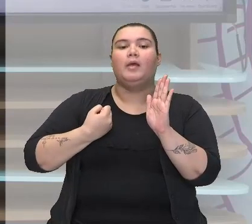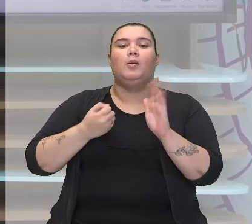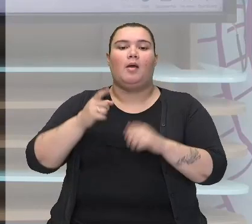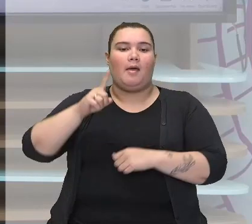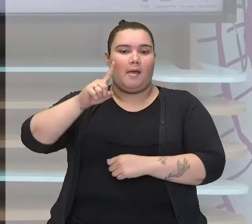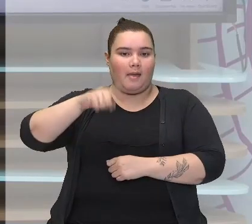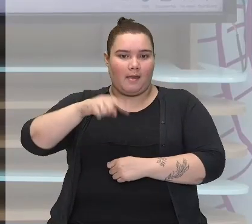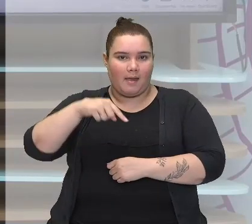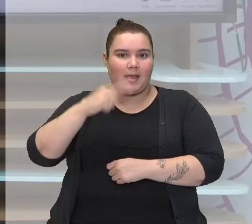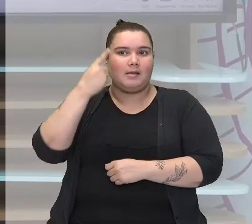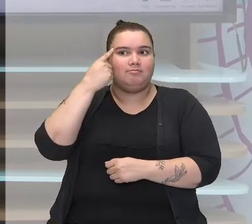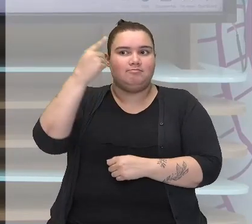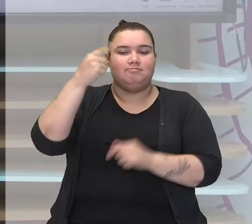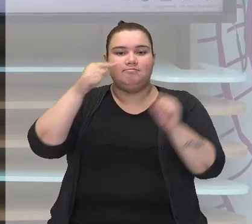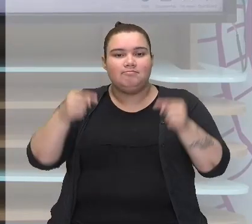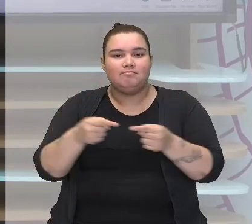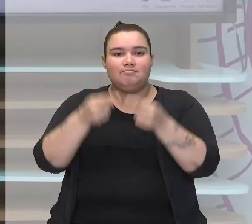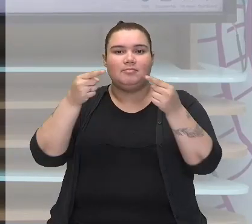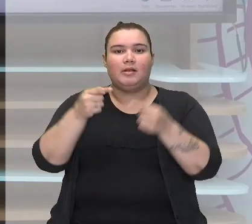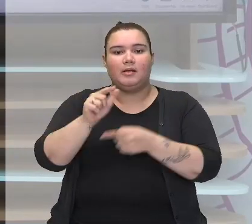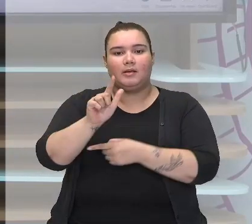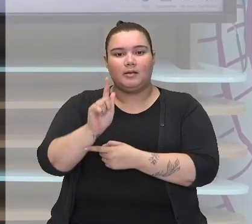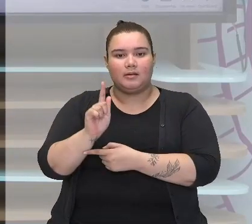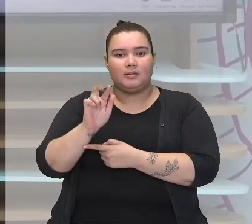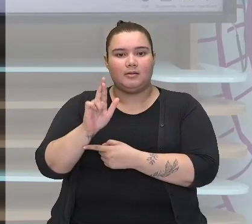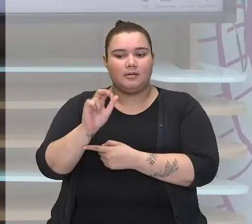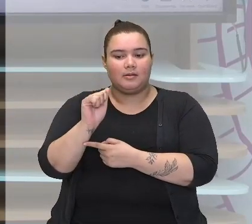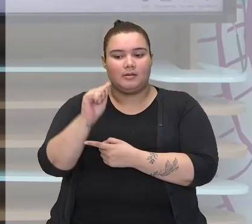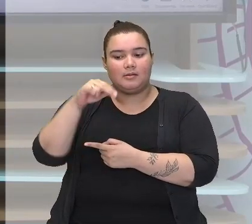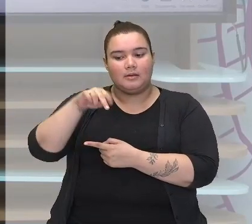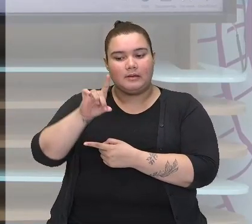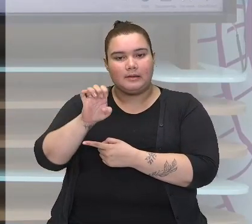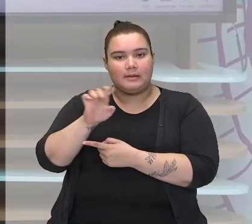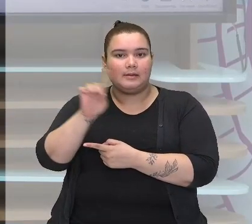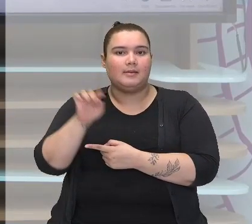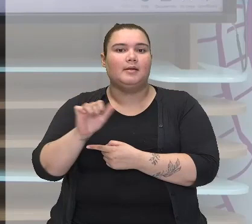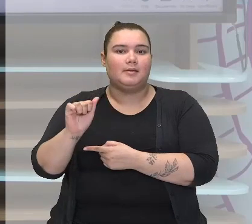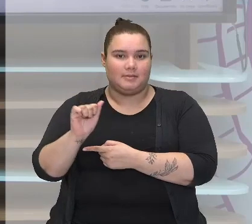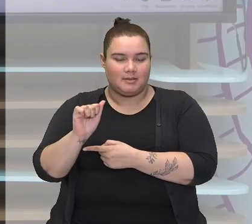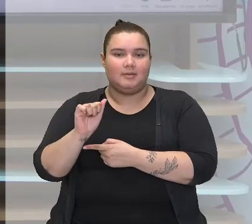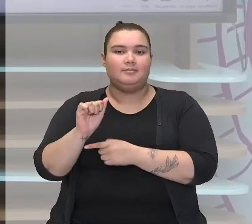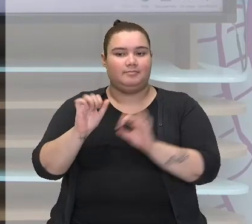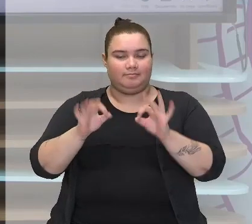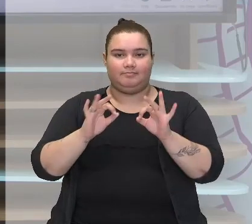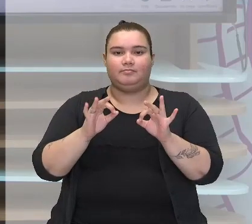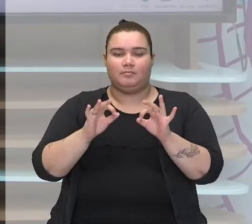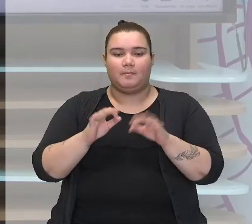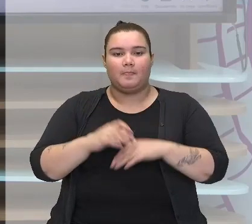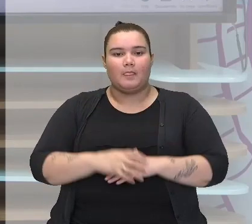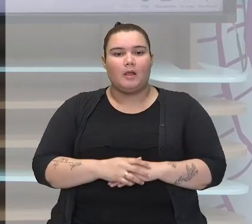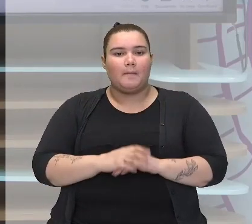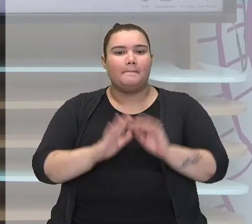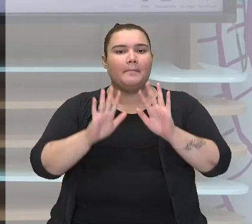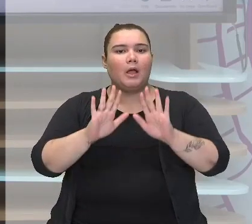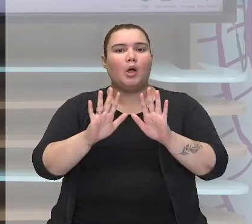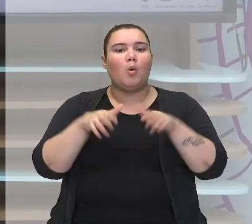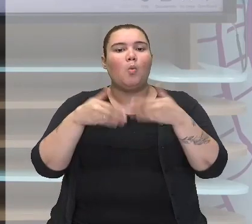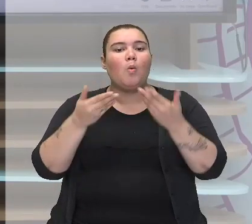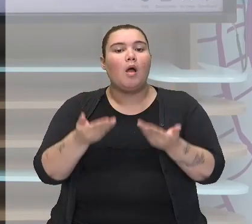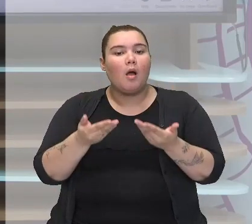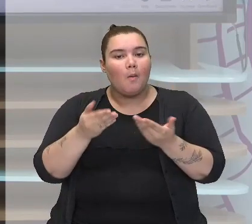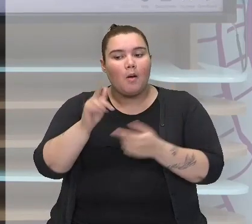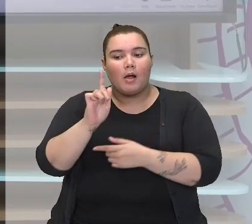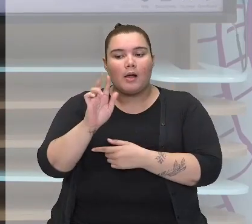a ideia do que nós chamamos de uma grandeza. Olha, qual é a grandeza que está aí por trás?